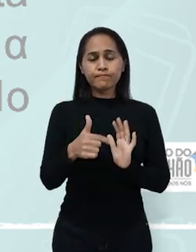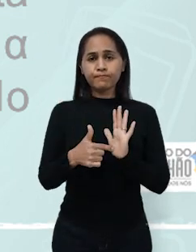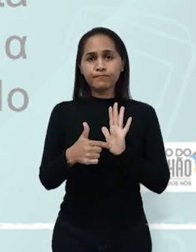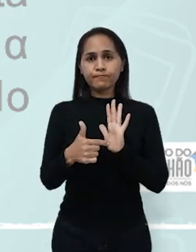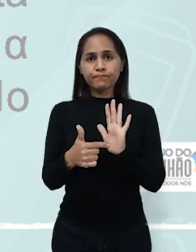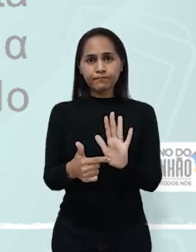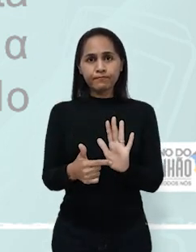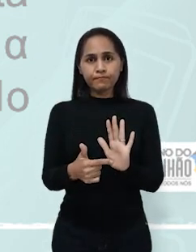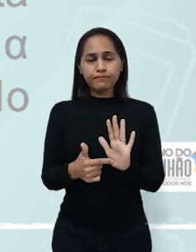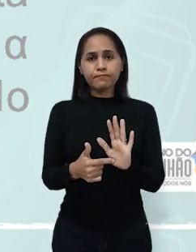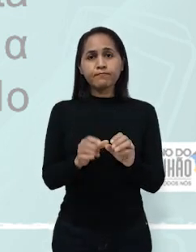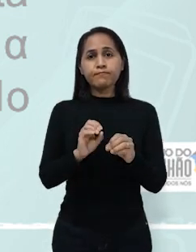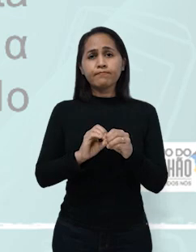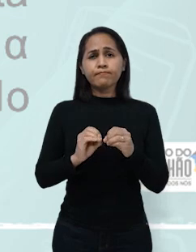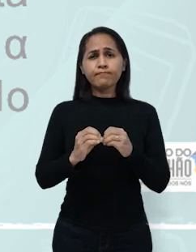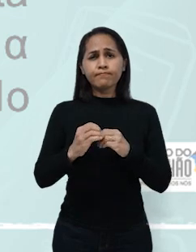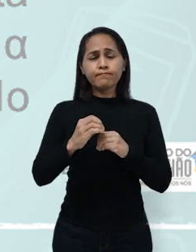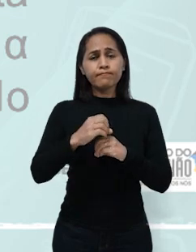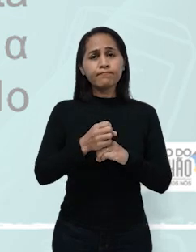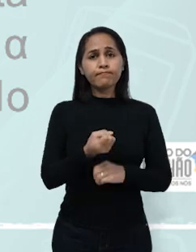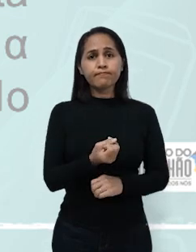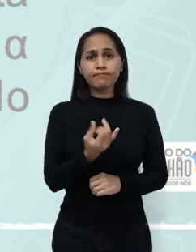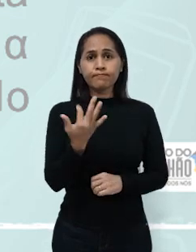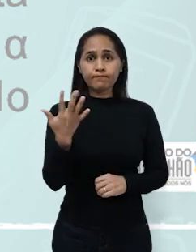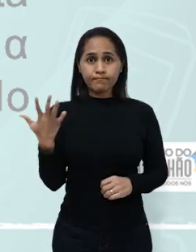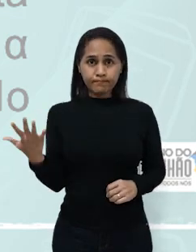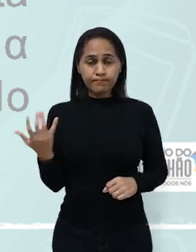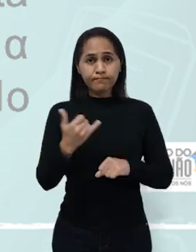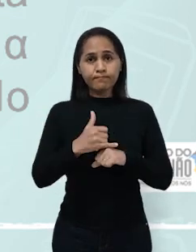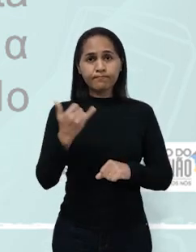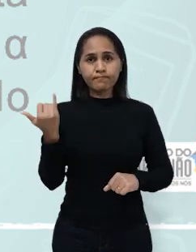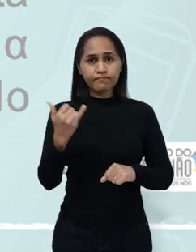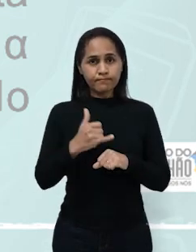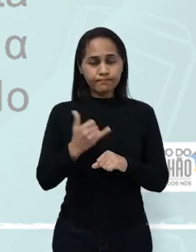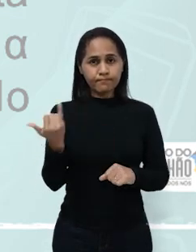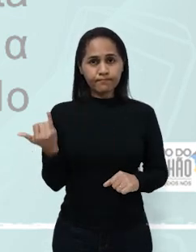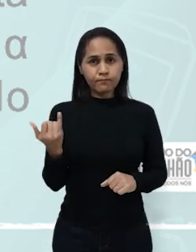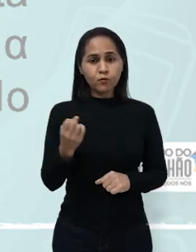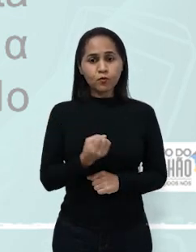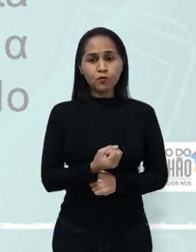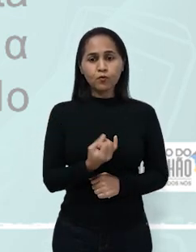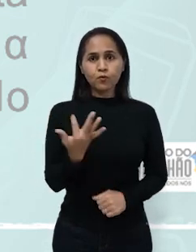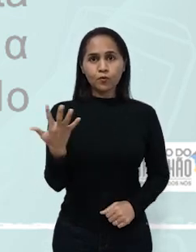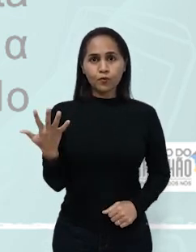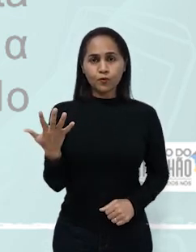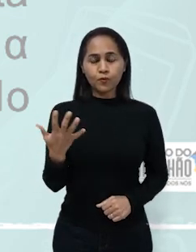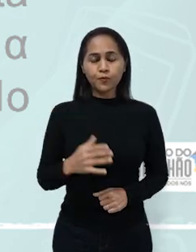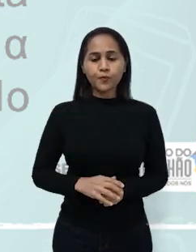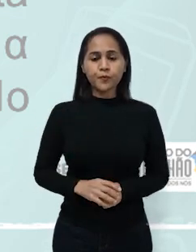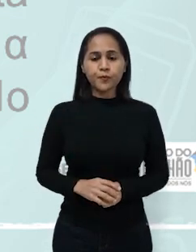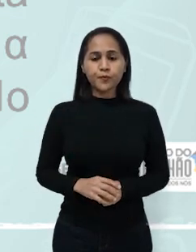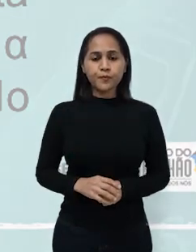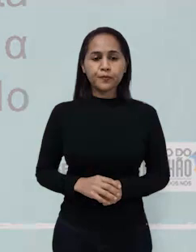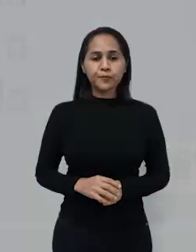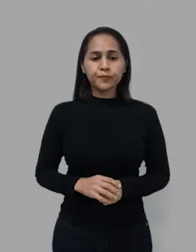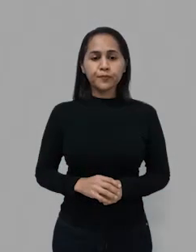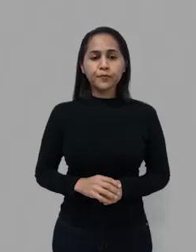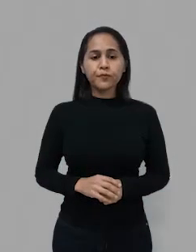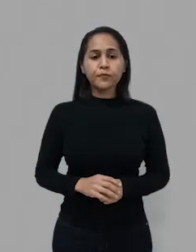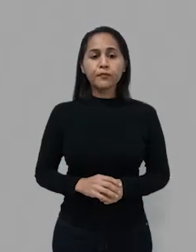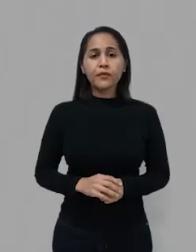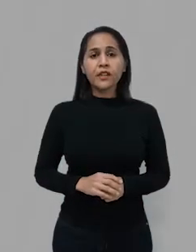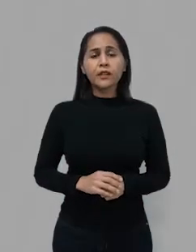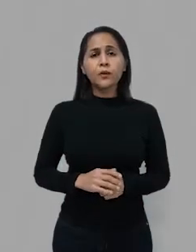indicar quantas moléculas foram ionizadas, quantas moléculas estão ionizadas. O grau